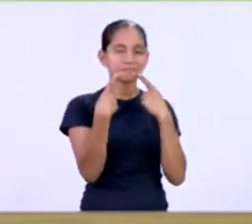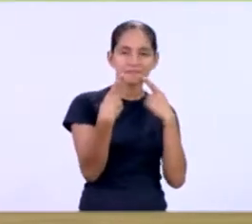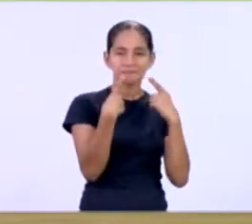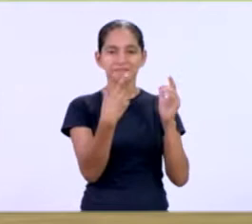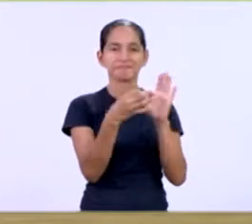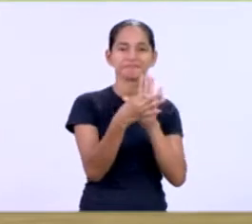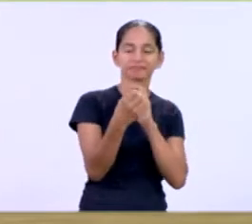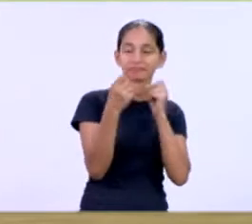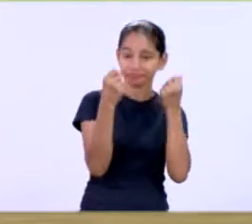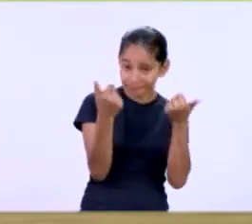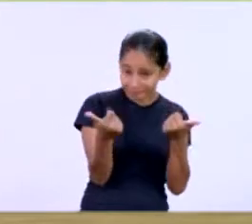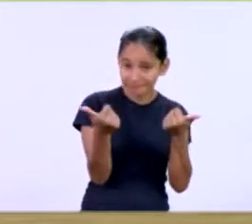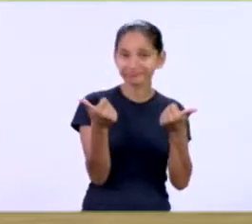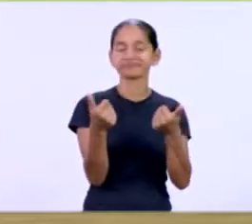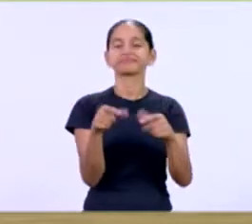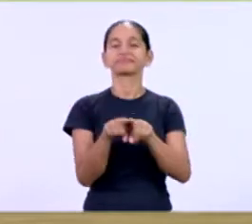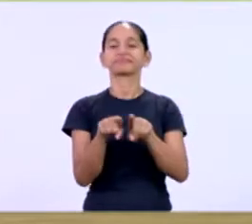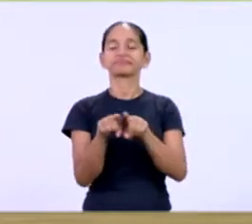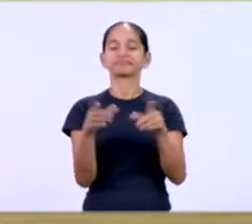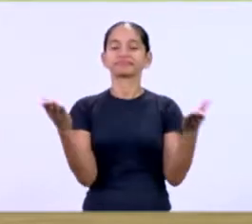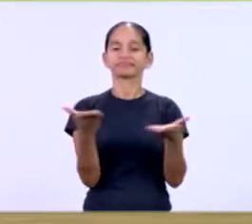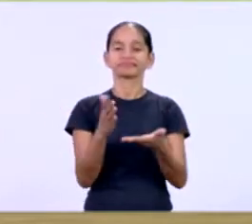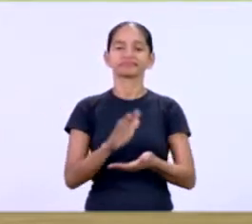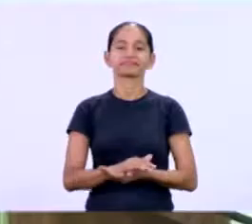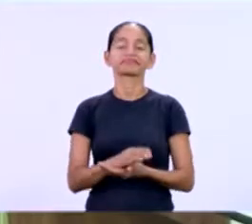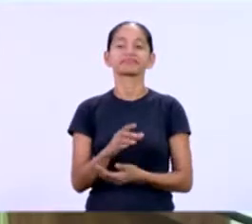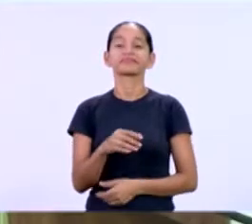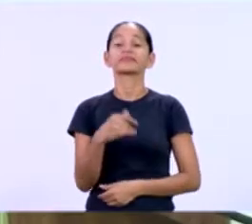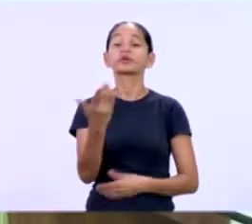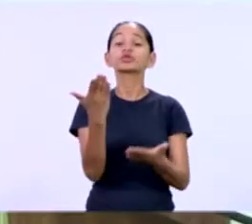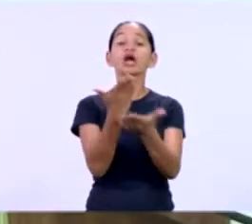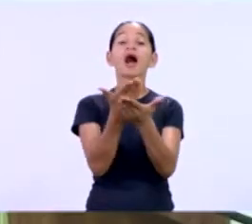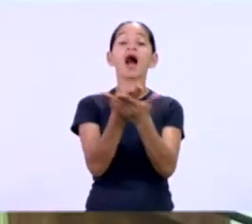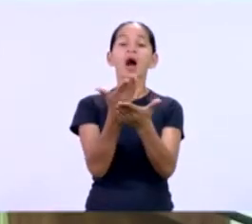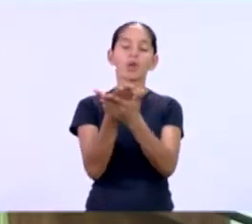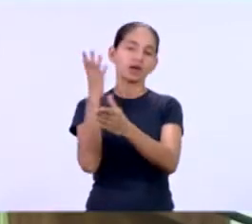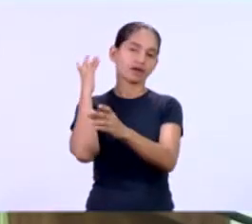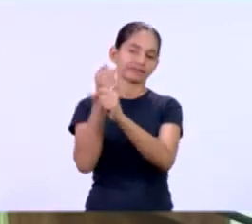as contribuições para a nossa aula. Ok, então vamos para a nossa aula.